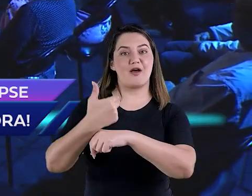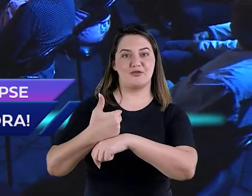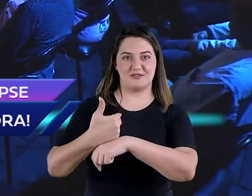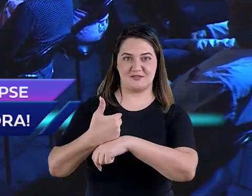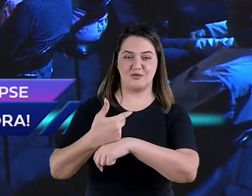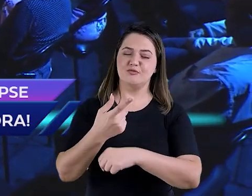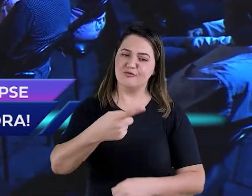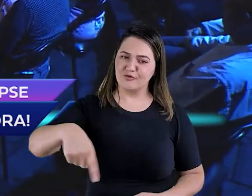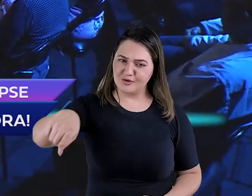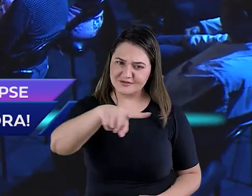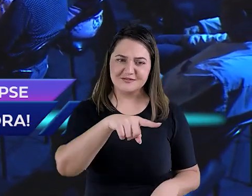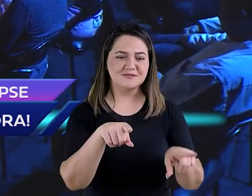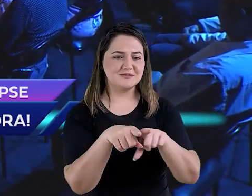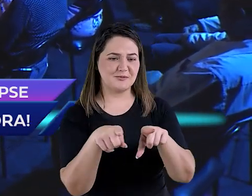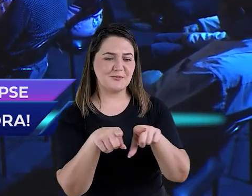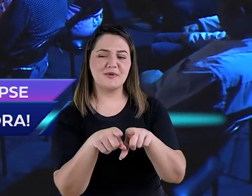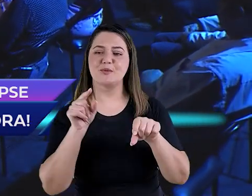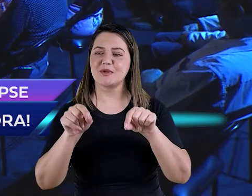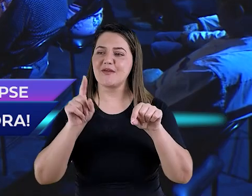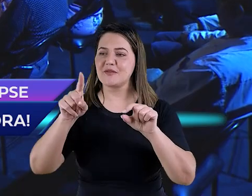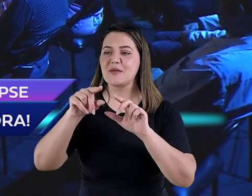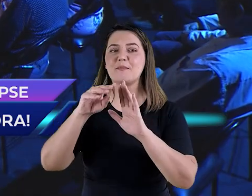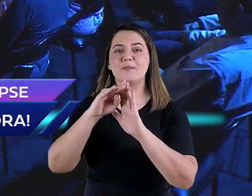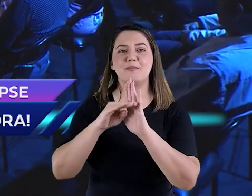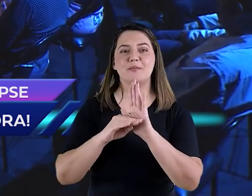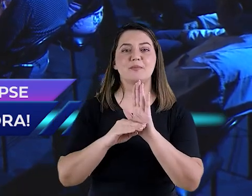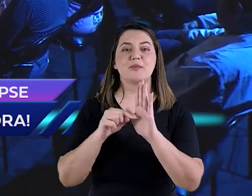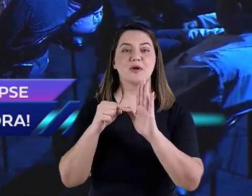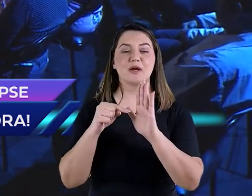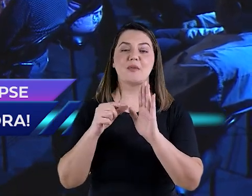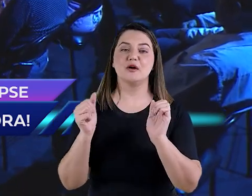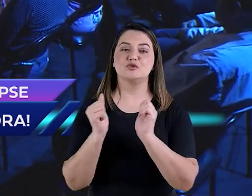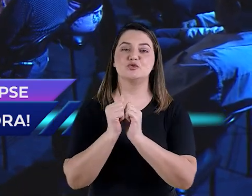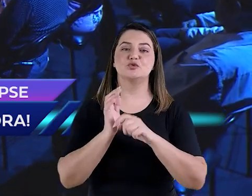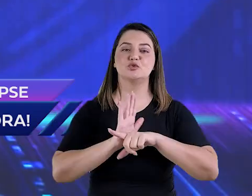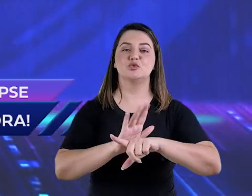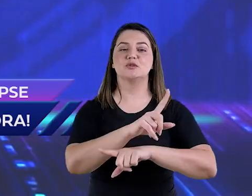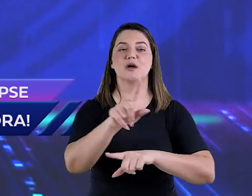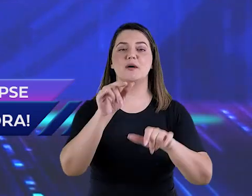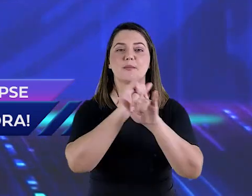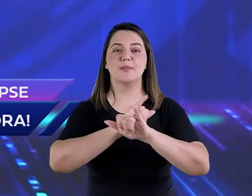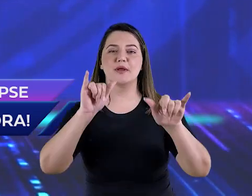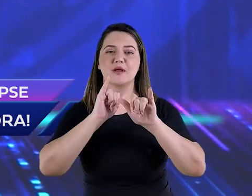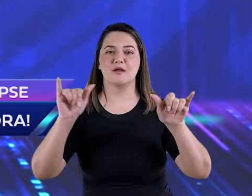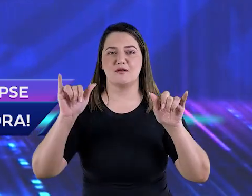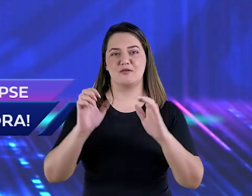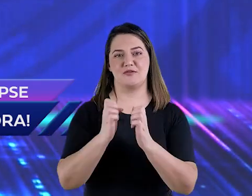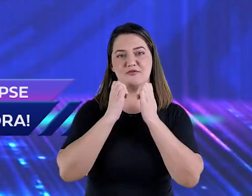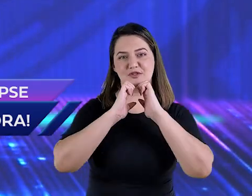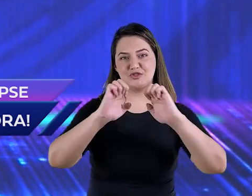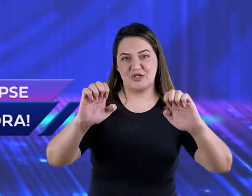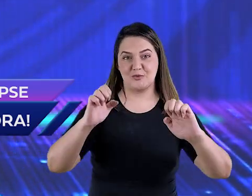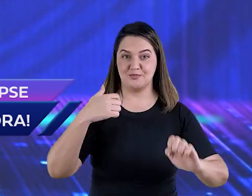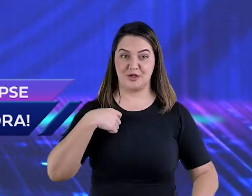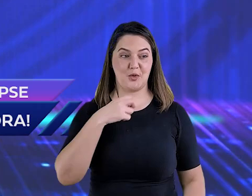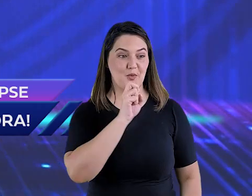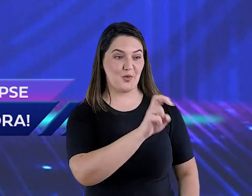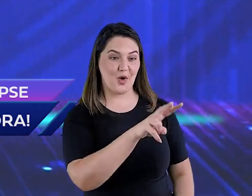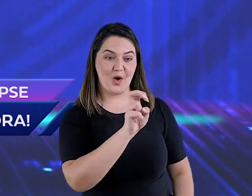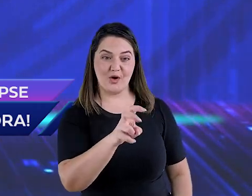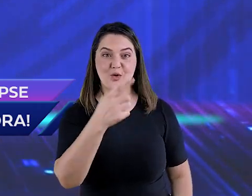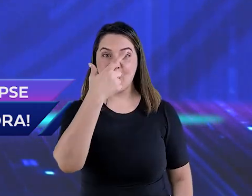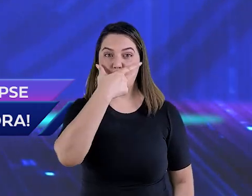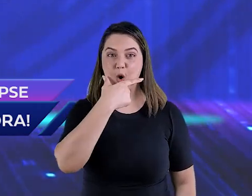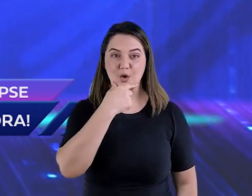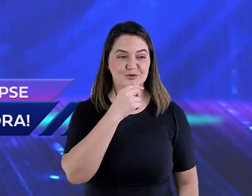são parte também da pregação do Evangelho, porque quando eu olho para vocês aqui, eu imagino quem está aí, nos mais diferentes